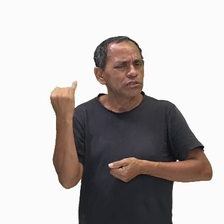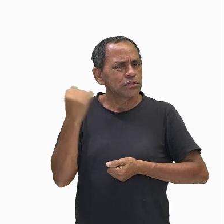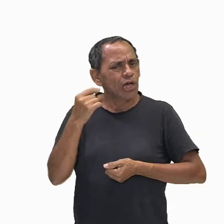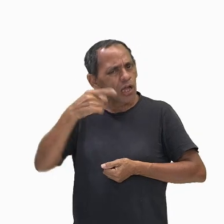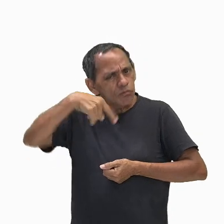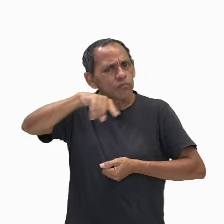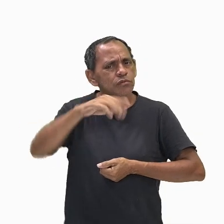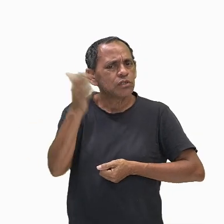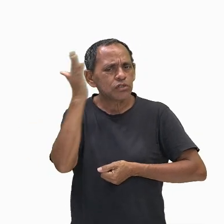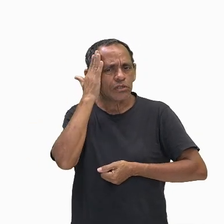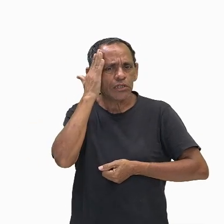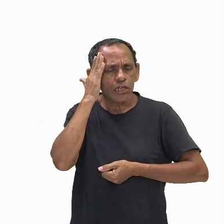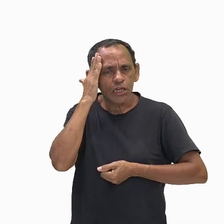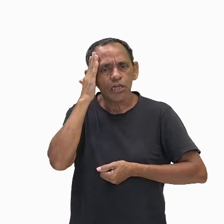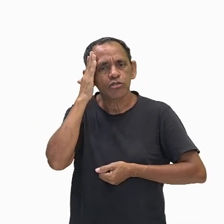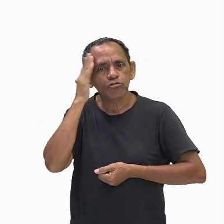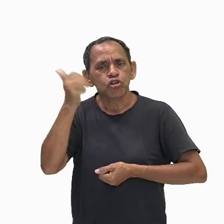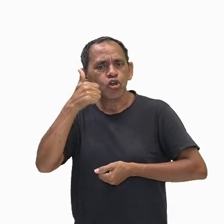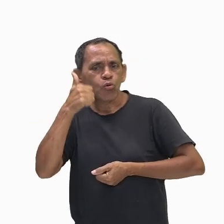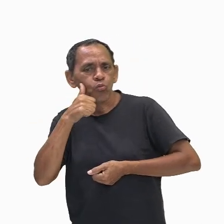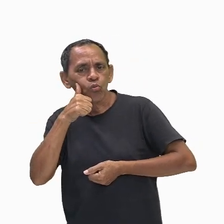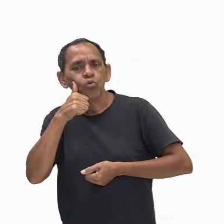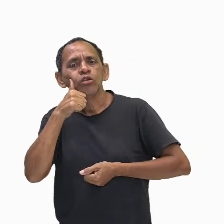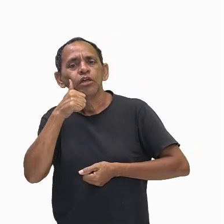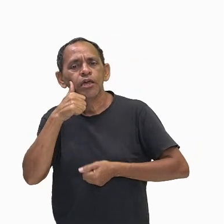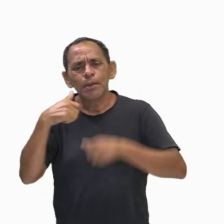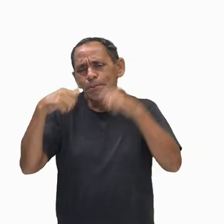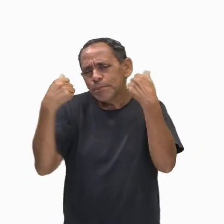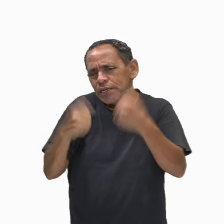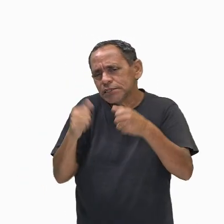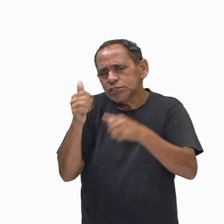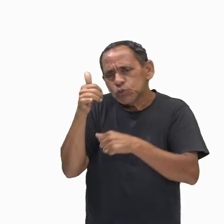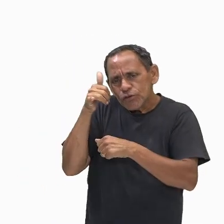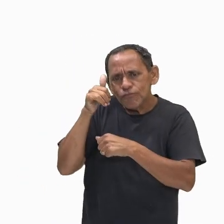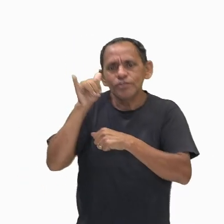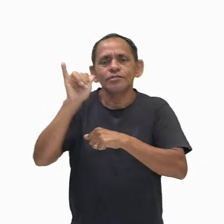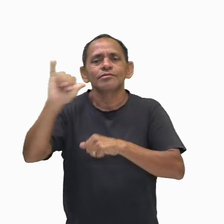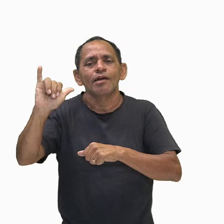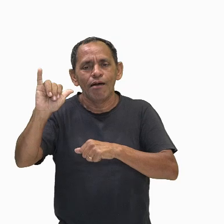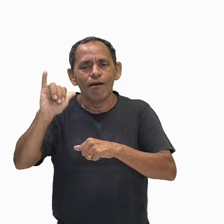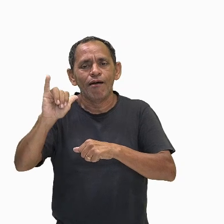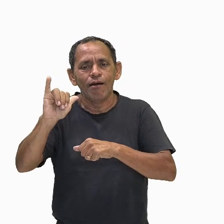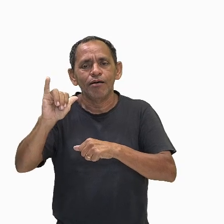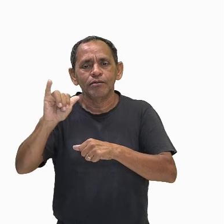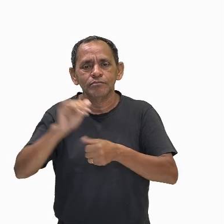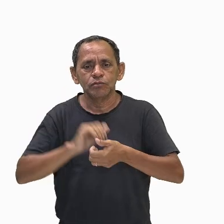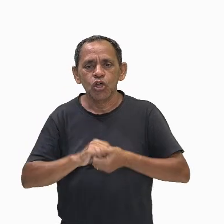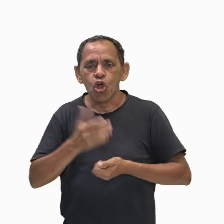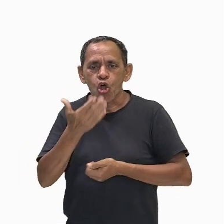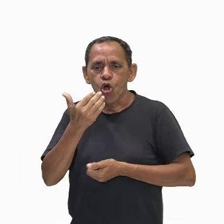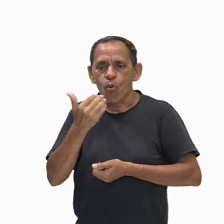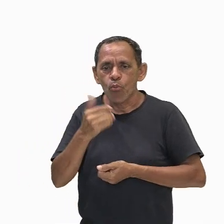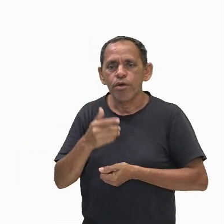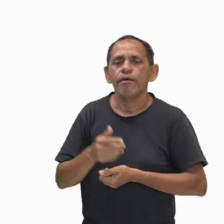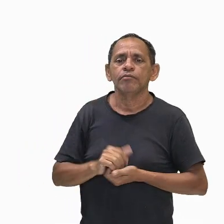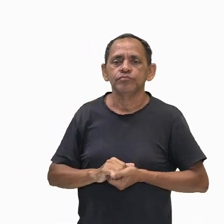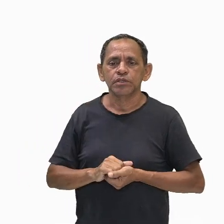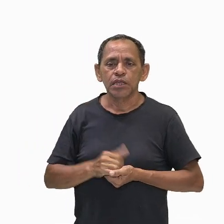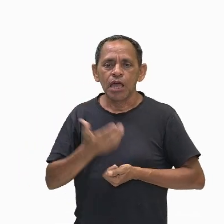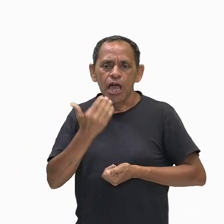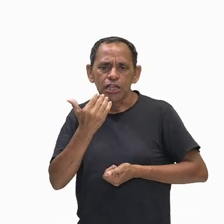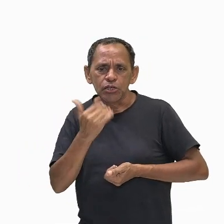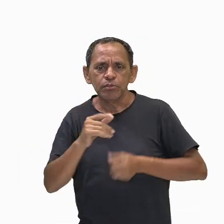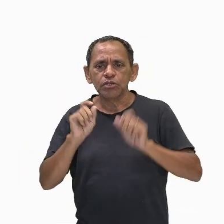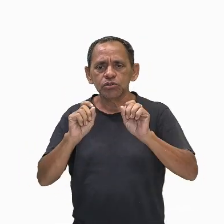devem evitar areia de gatos e só devem comer carne bem cozida. Evitar areia de gato, não estou falando para se livrar do seu